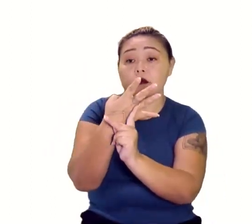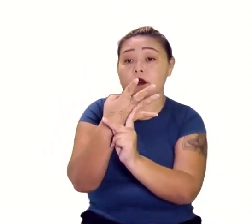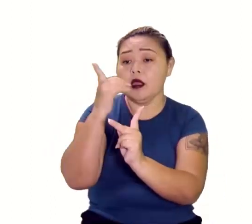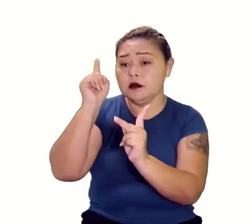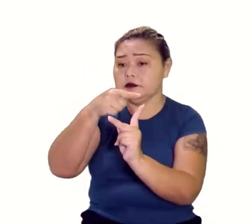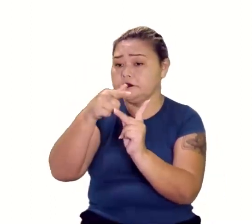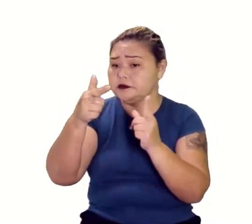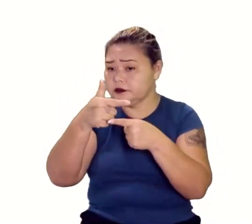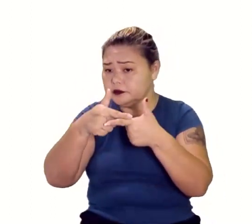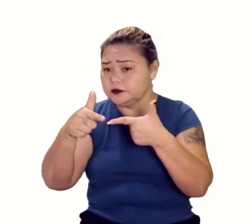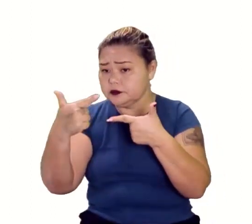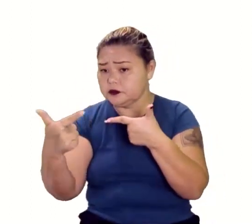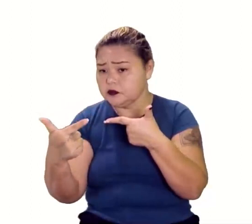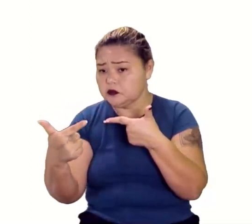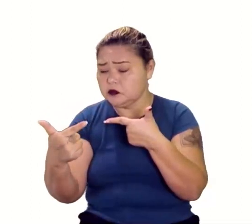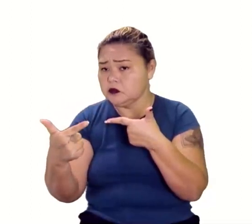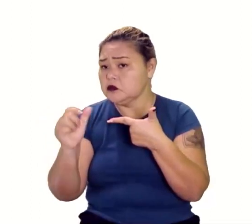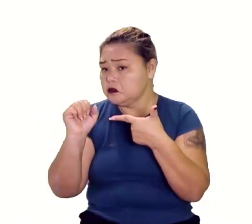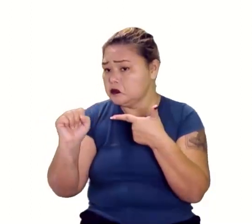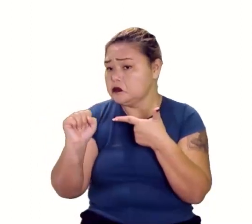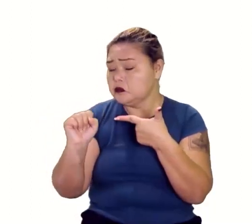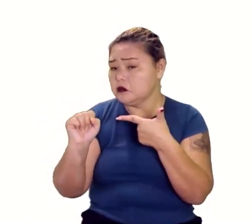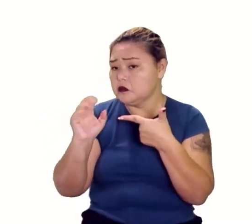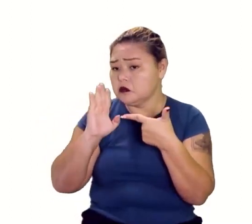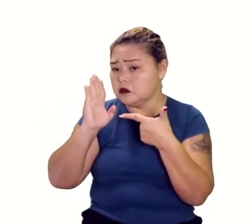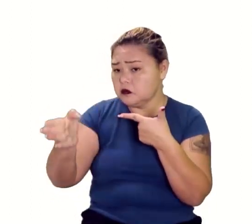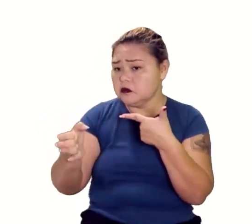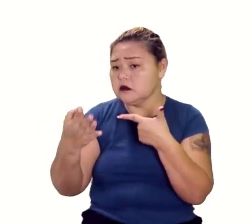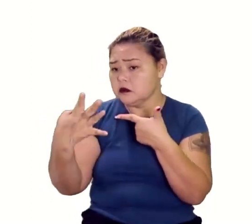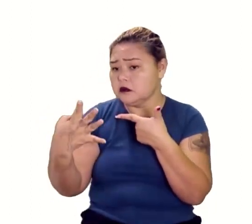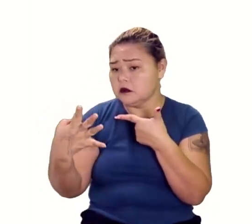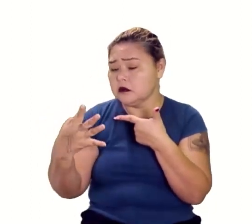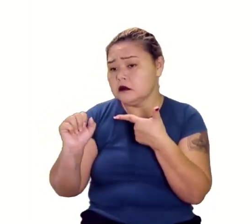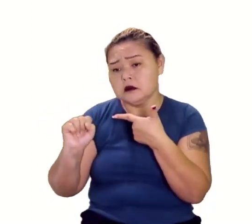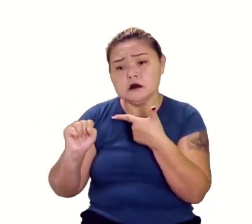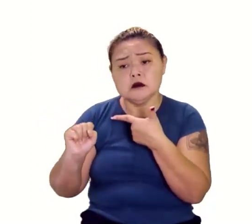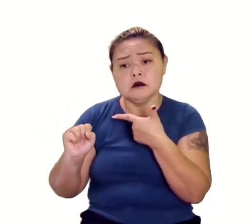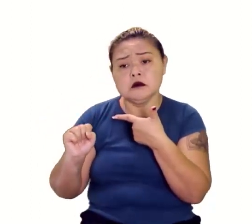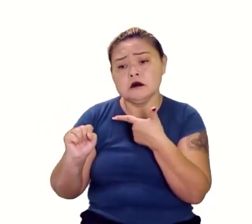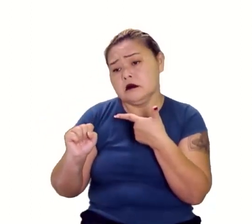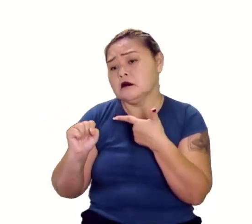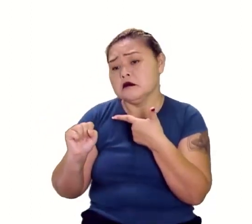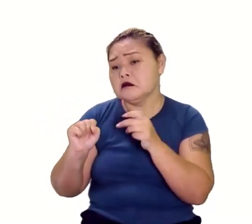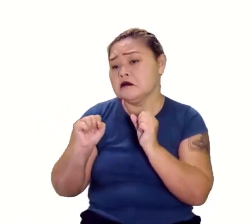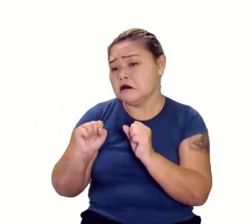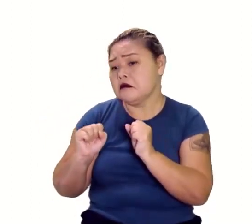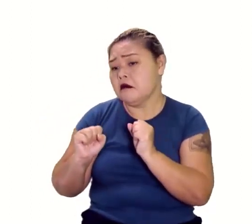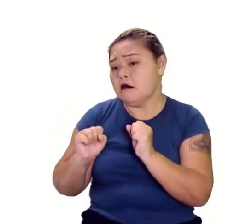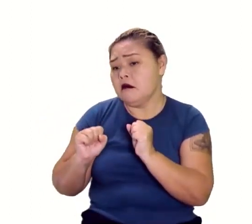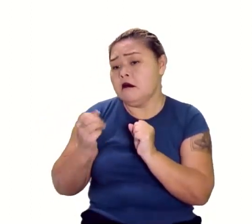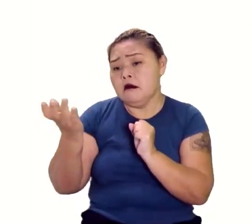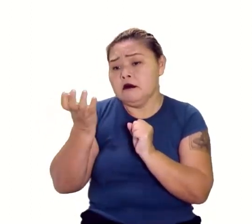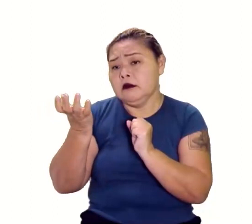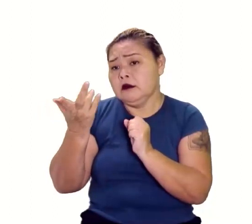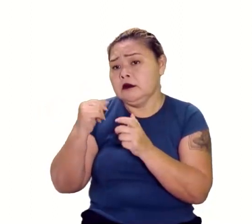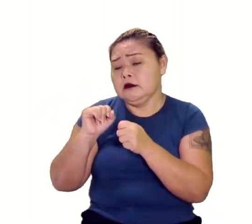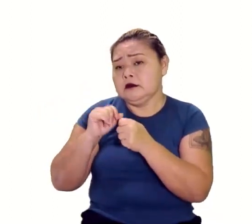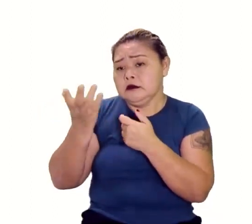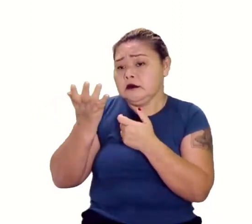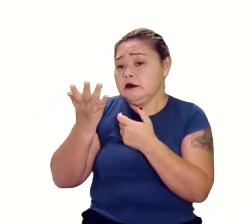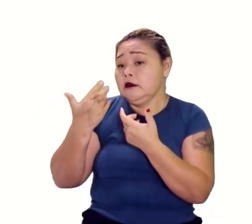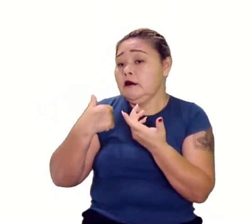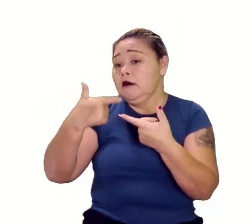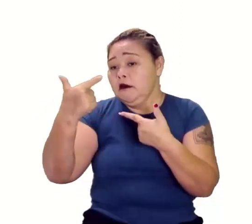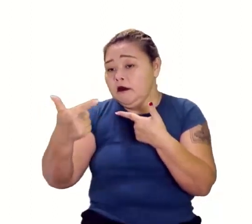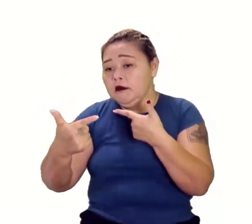Dá para dividir por 2? Dá, Mas a gente pode fazer direto por 4, não pode? Pode. Pode, né? Pode, se a gente quiser, se a gente quisesse fazer